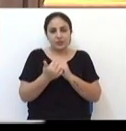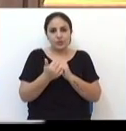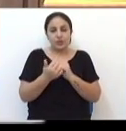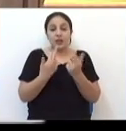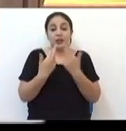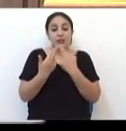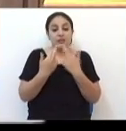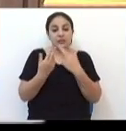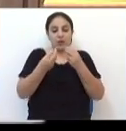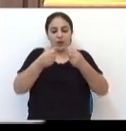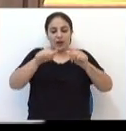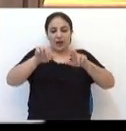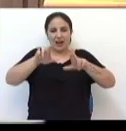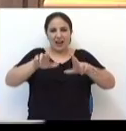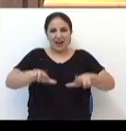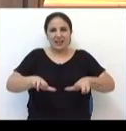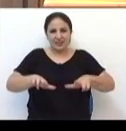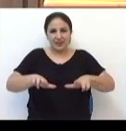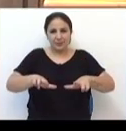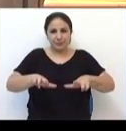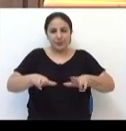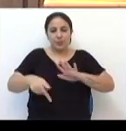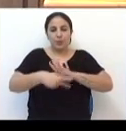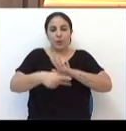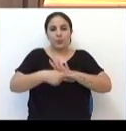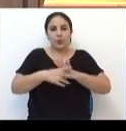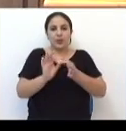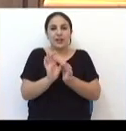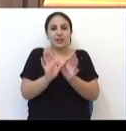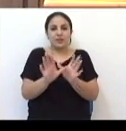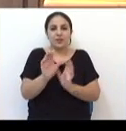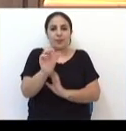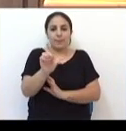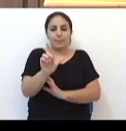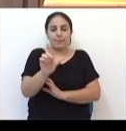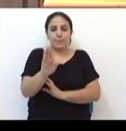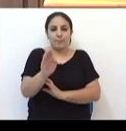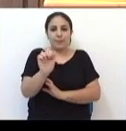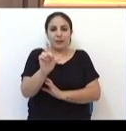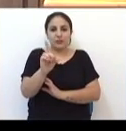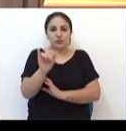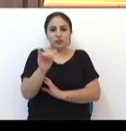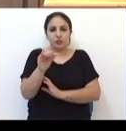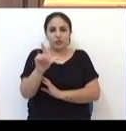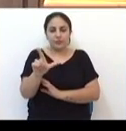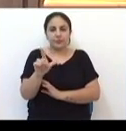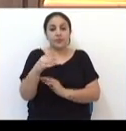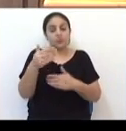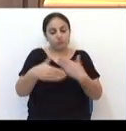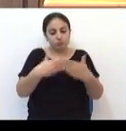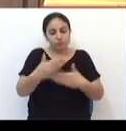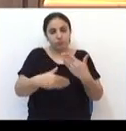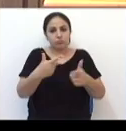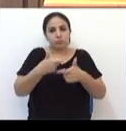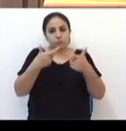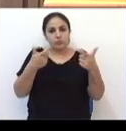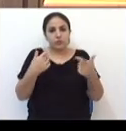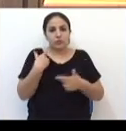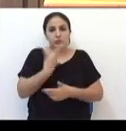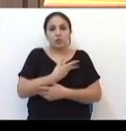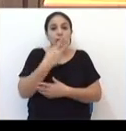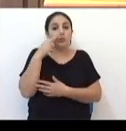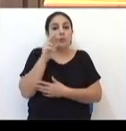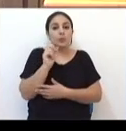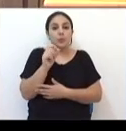à questão dos terrenos baldios no município de Passo Fundo. Passo Fundo cresce, é uma cidade que está em pleno desenvolvimento. Mesmo com a crise, a gente vê